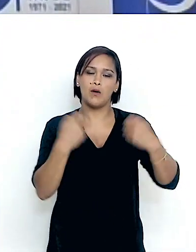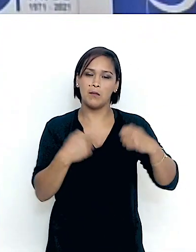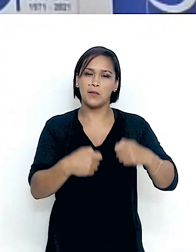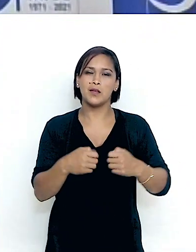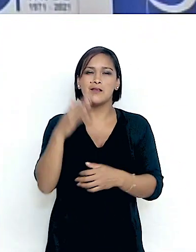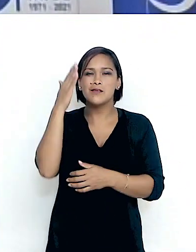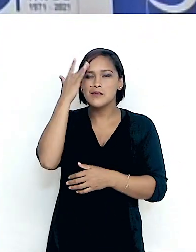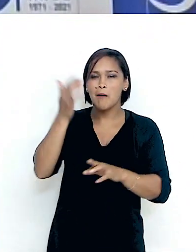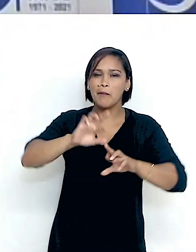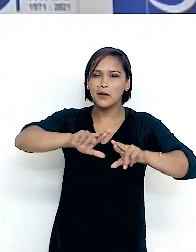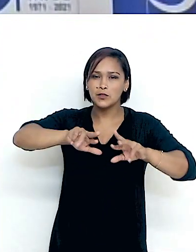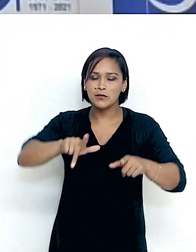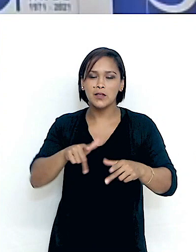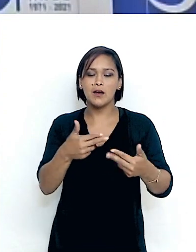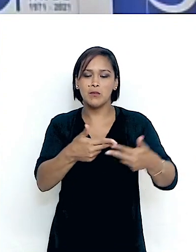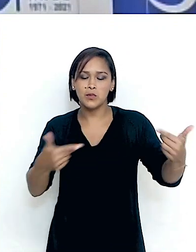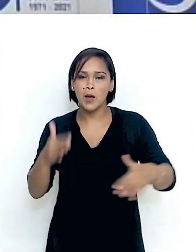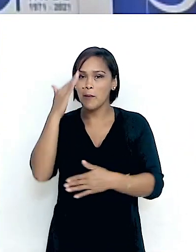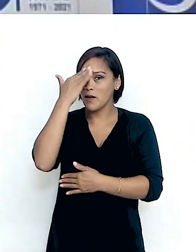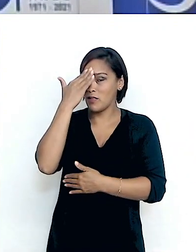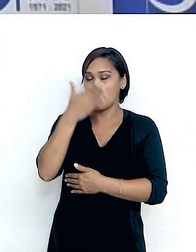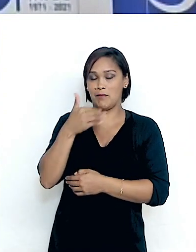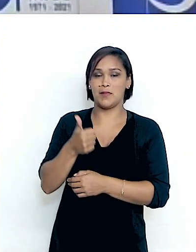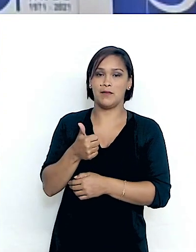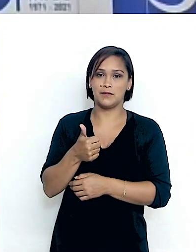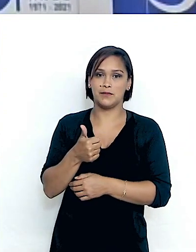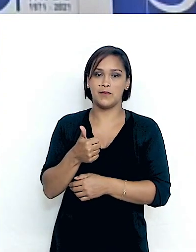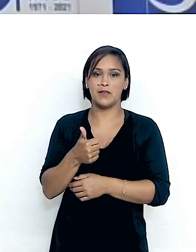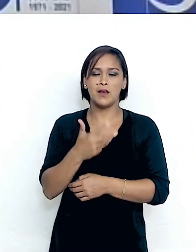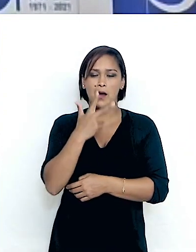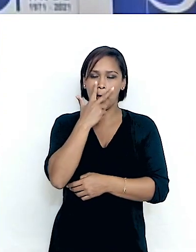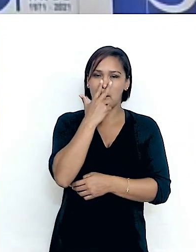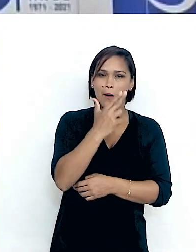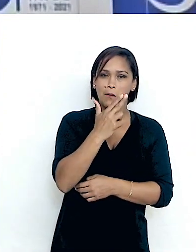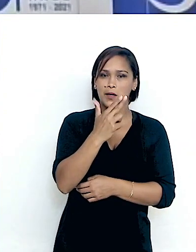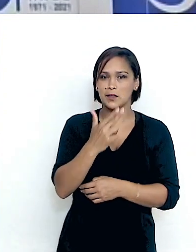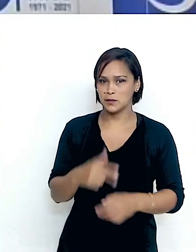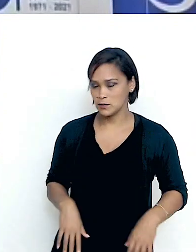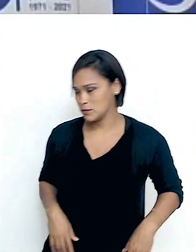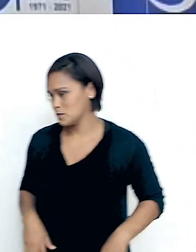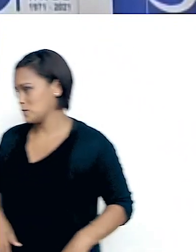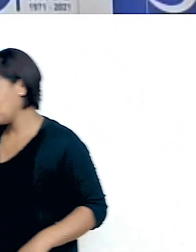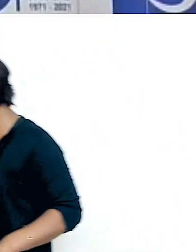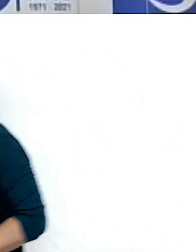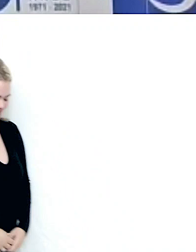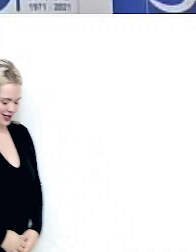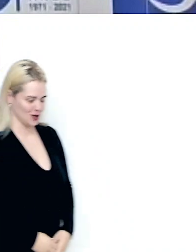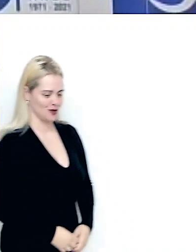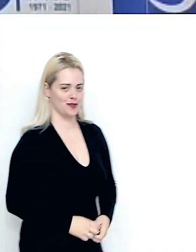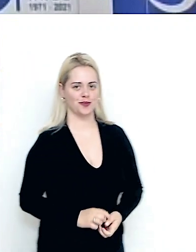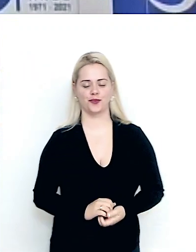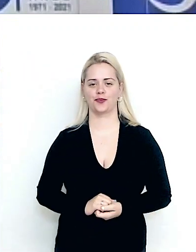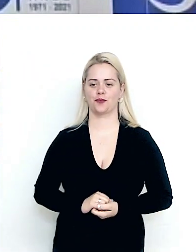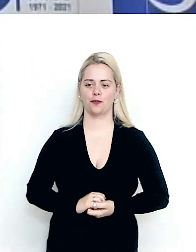saber diferenciar as coisas para poder entender melhor. Não me parece que haja dúvida que há questões ambientais